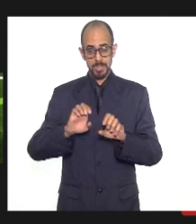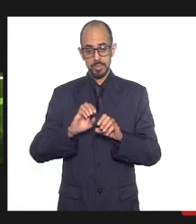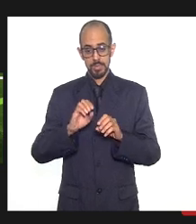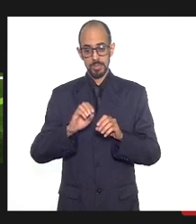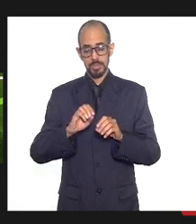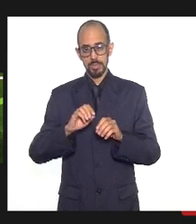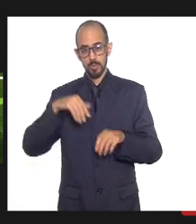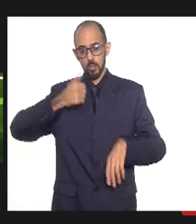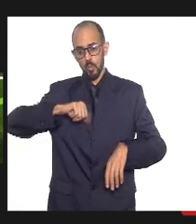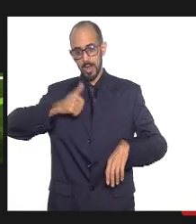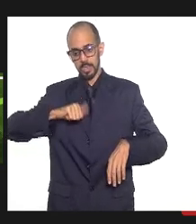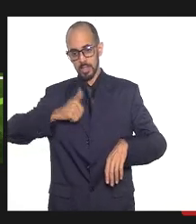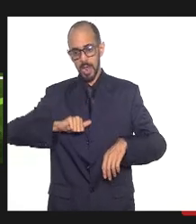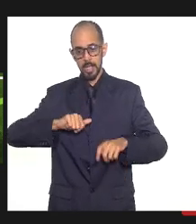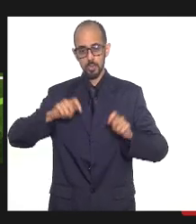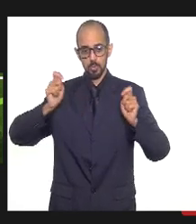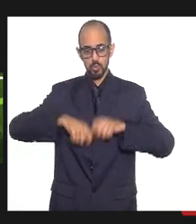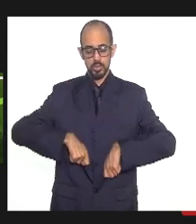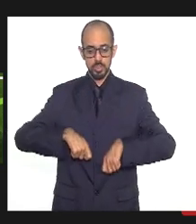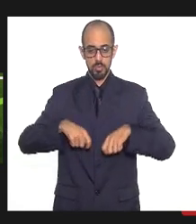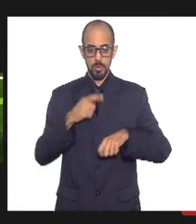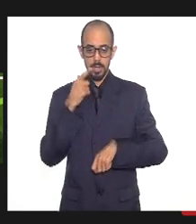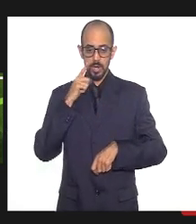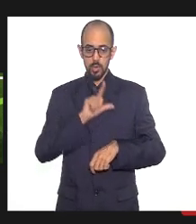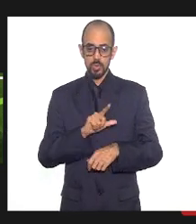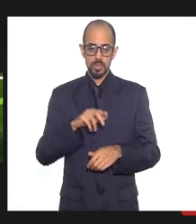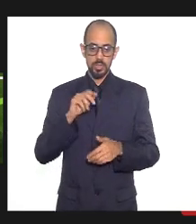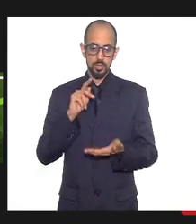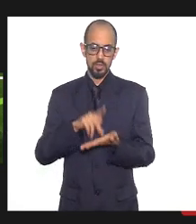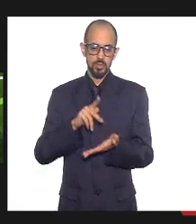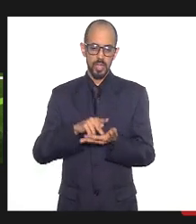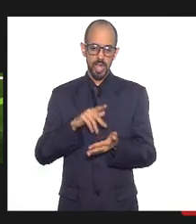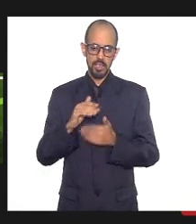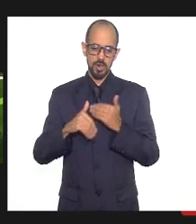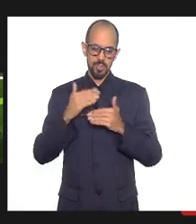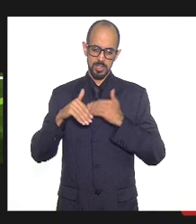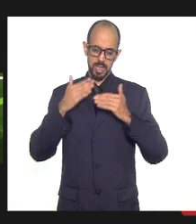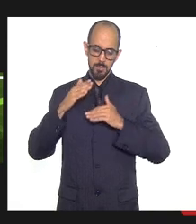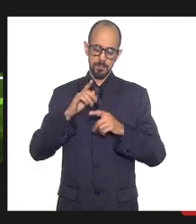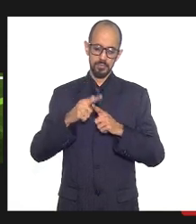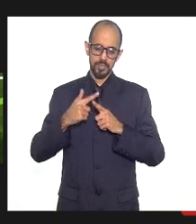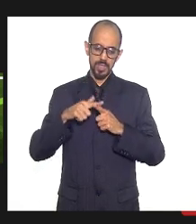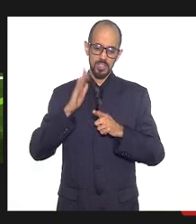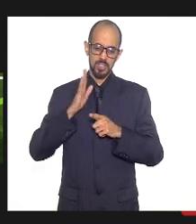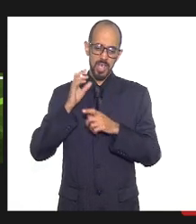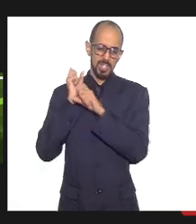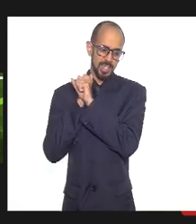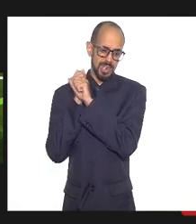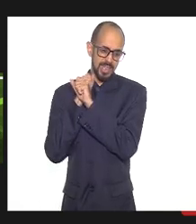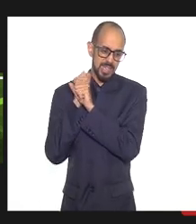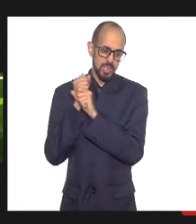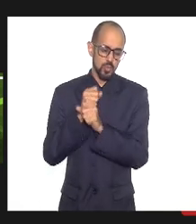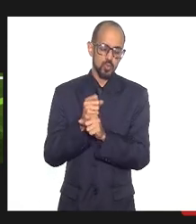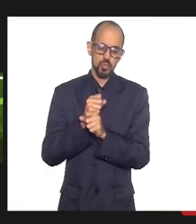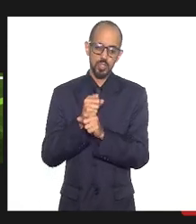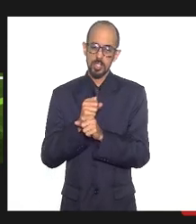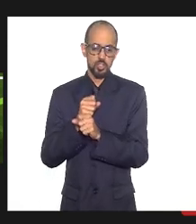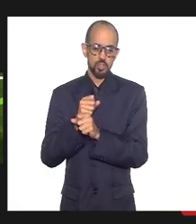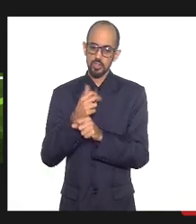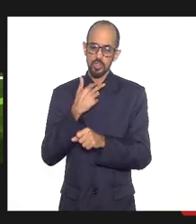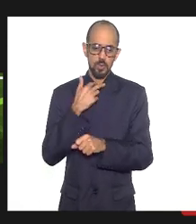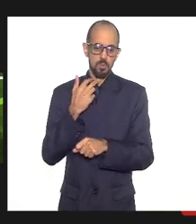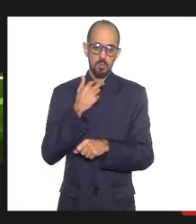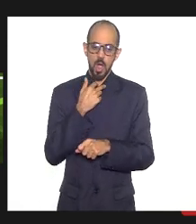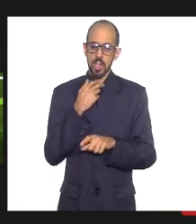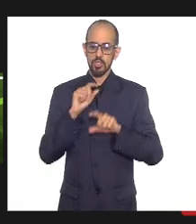maior qualidade possível para que a gente realmente possa avançar, né? Porque são tantos anos de passivo, né, que a gente não pode, a gente precisa